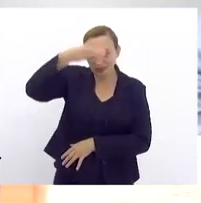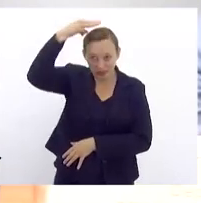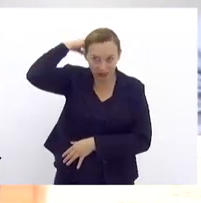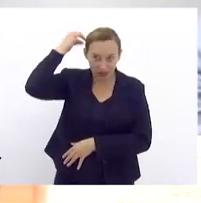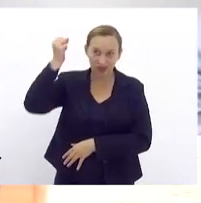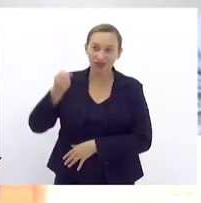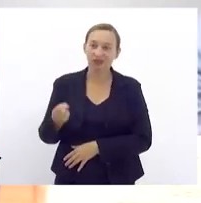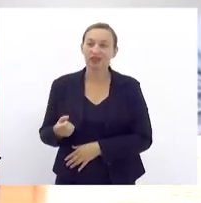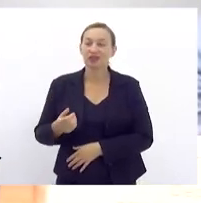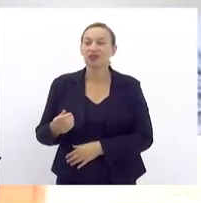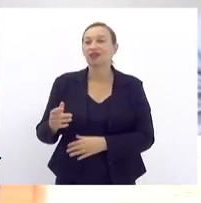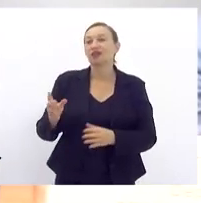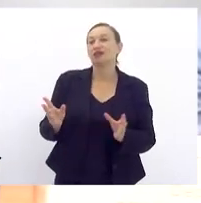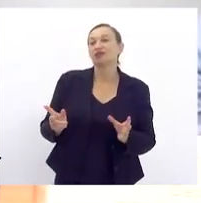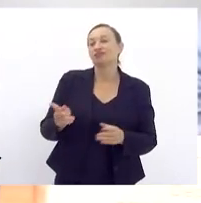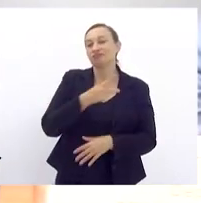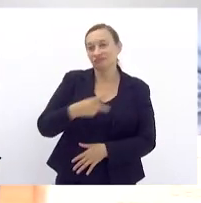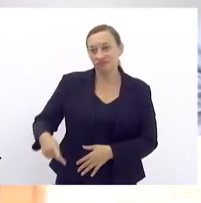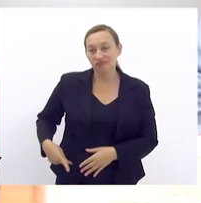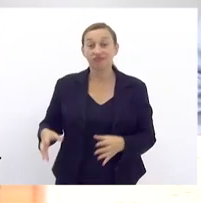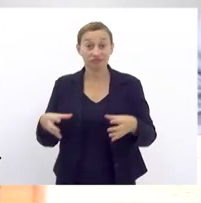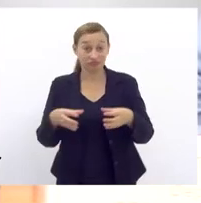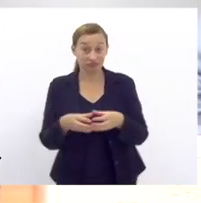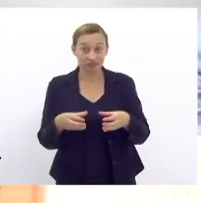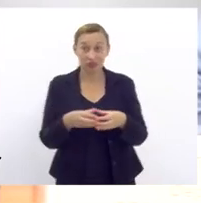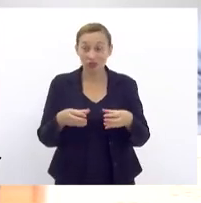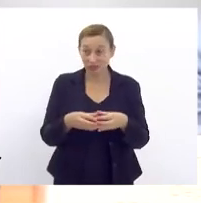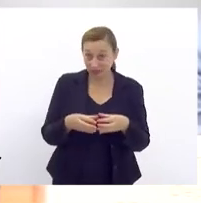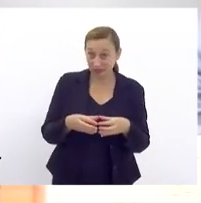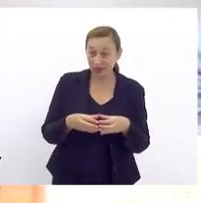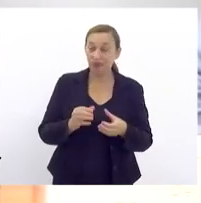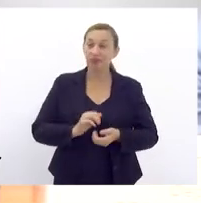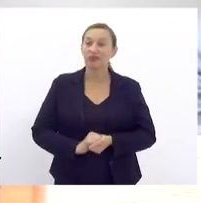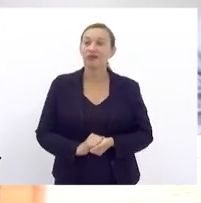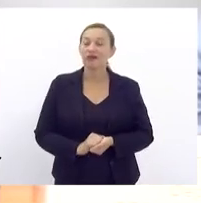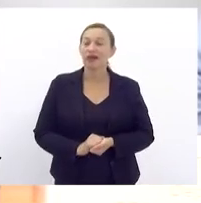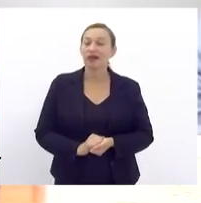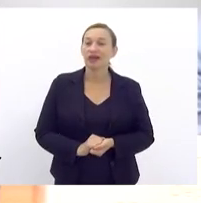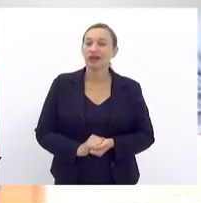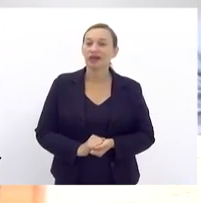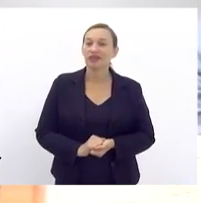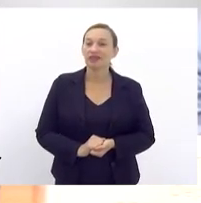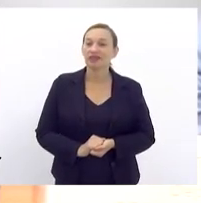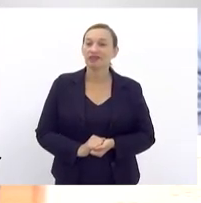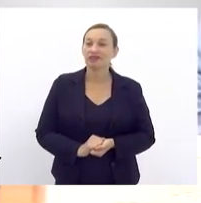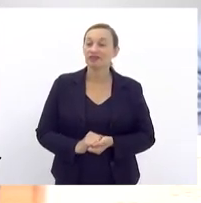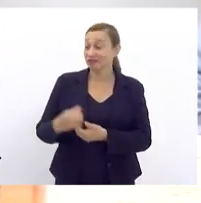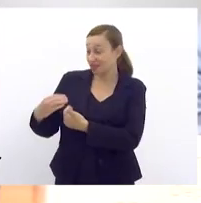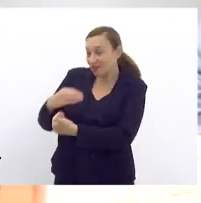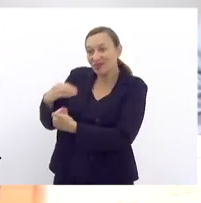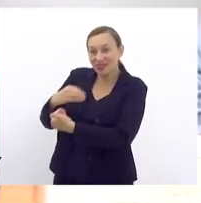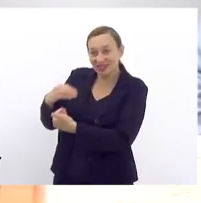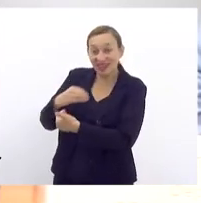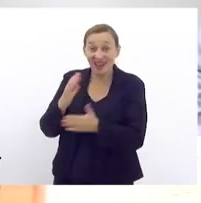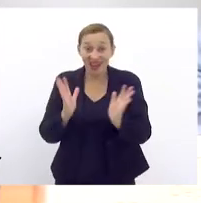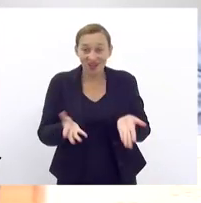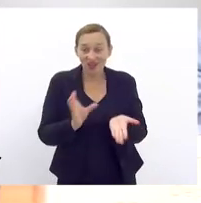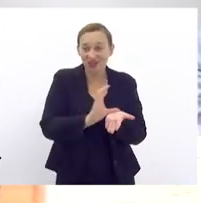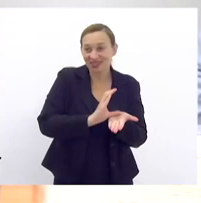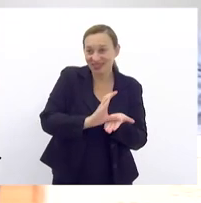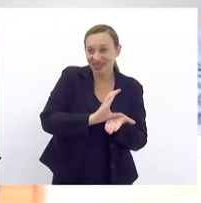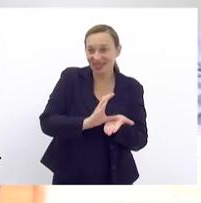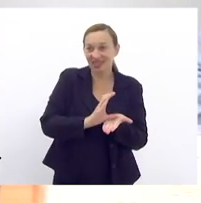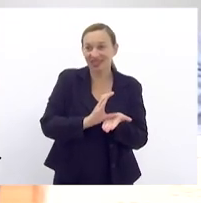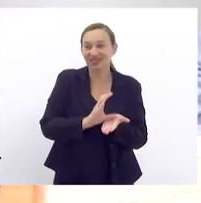foi presidente dessa comissão e Sem dúvida nenhuma nos aconselha agora como conselho Tribunal de Contas também